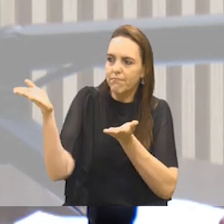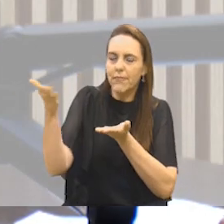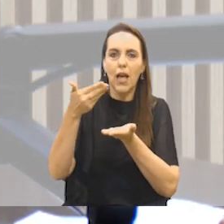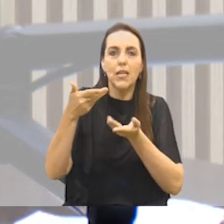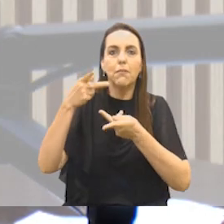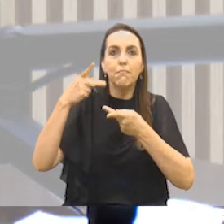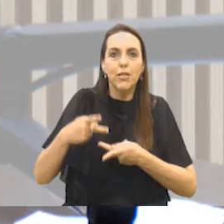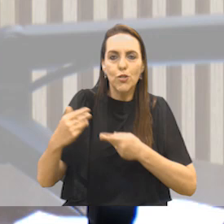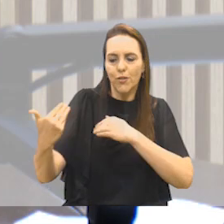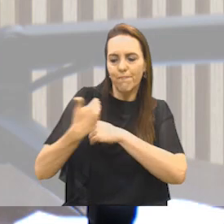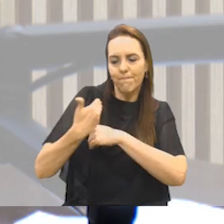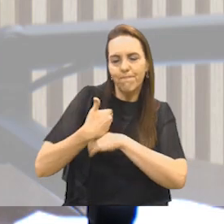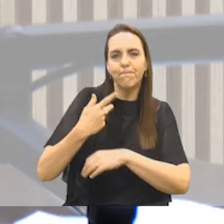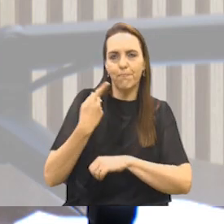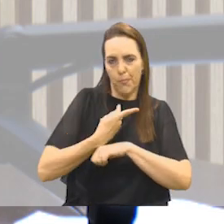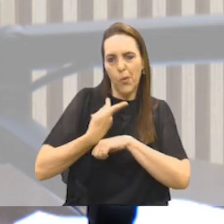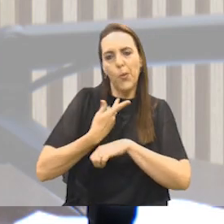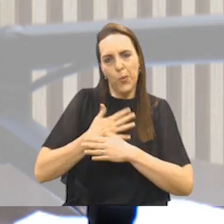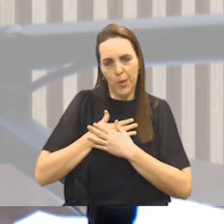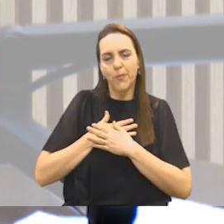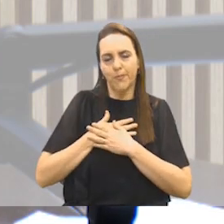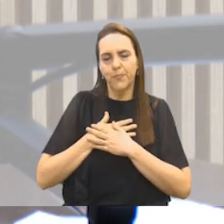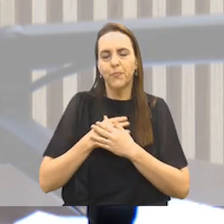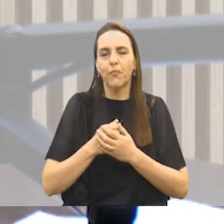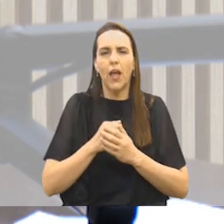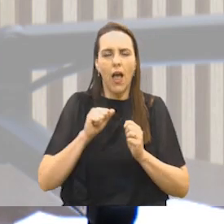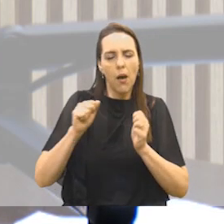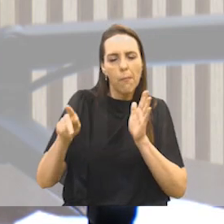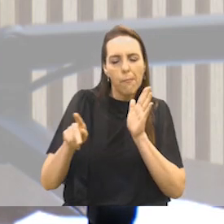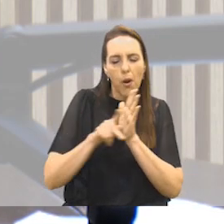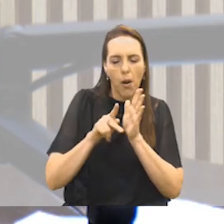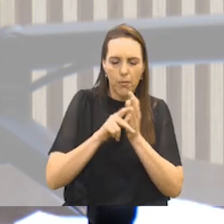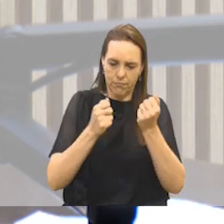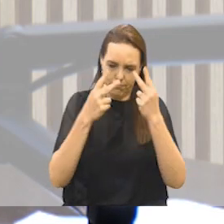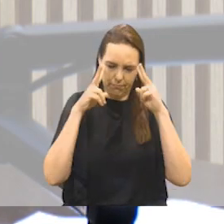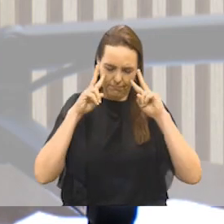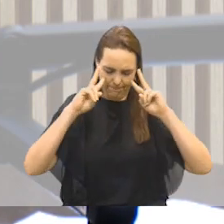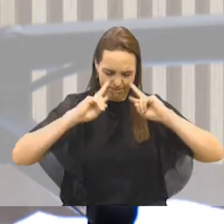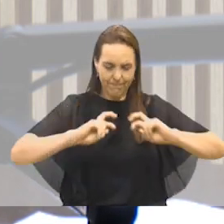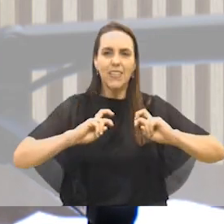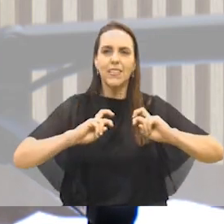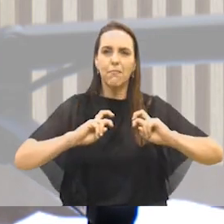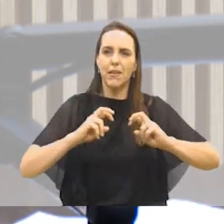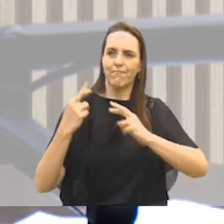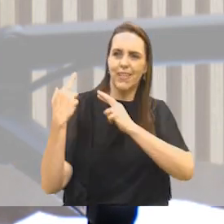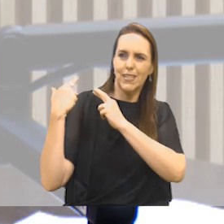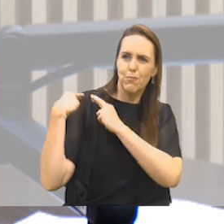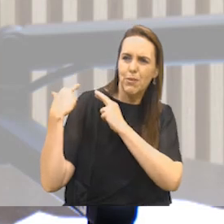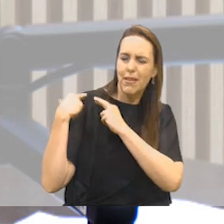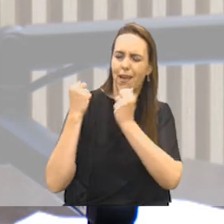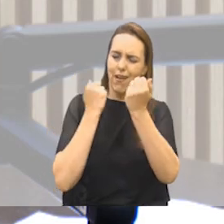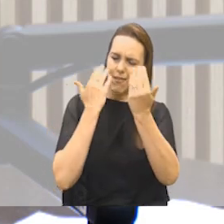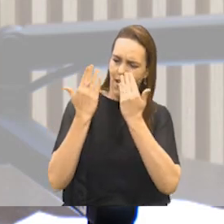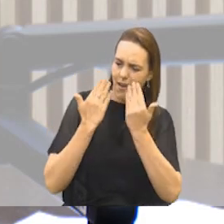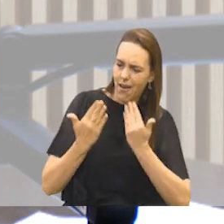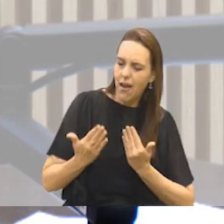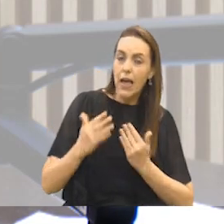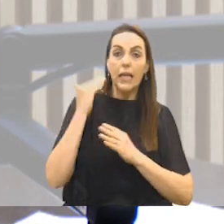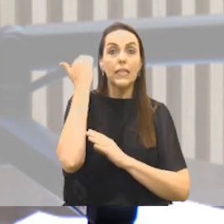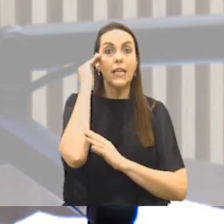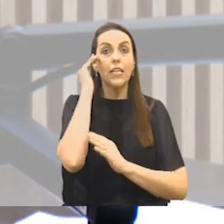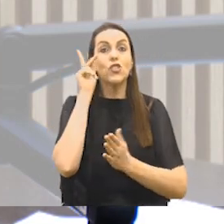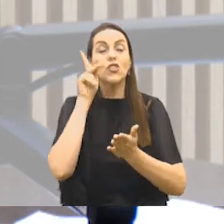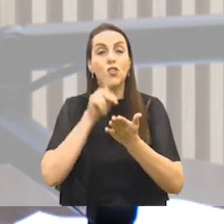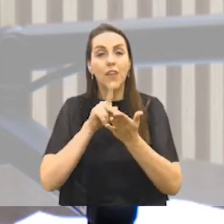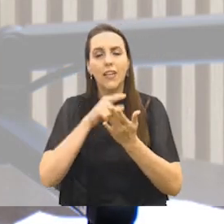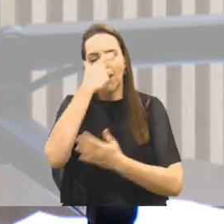para as pessoas que passam comigo, sabe? Essa questão de autoanálise, de autorresponsabilidade,